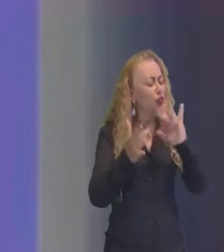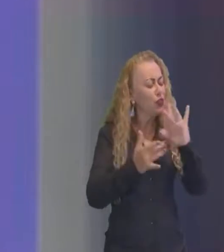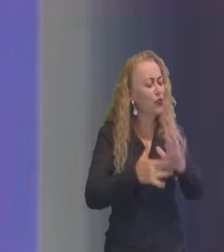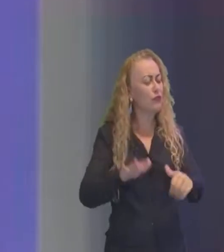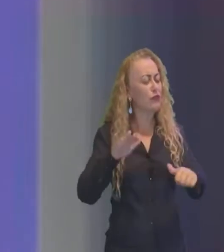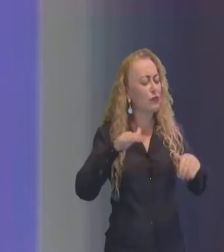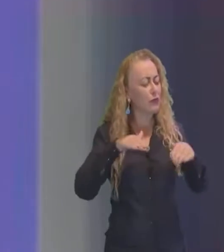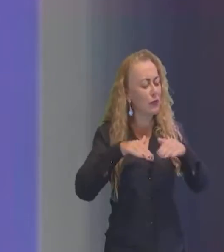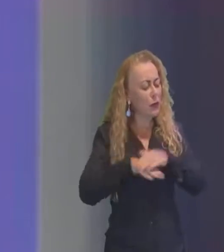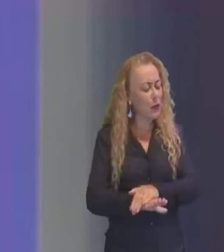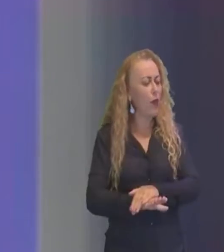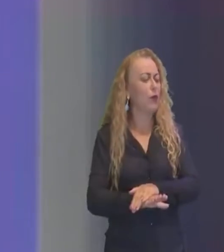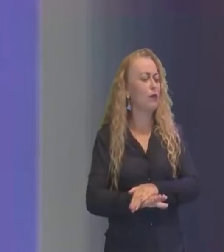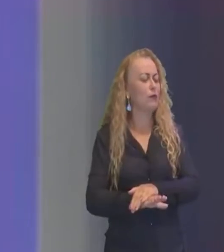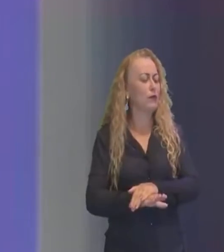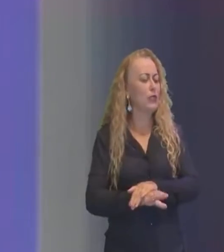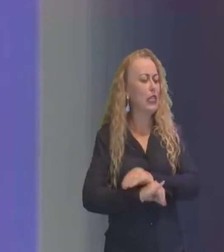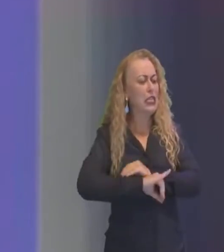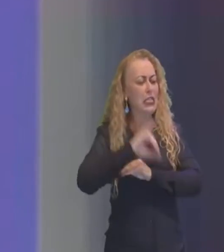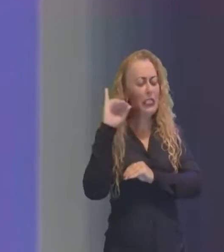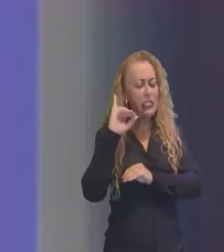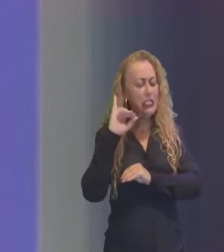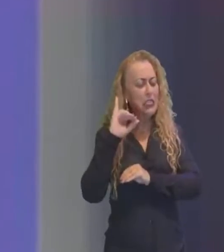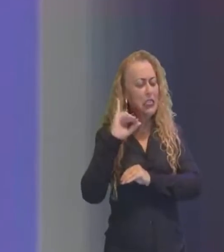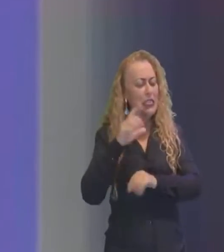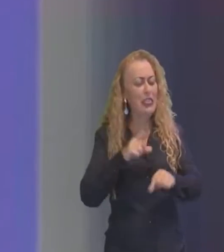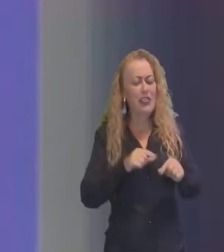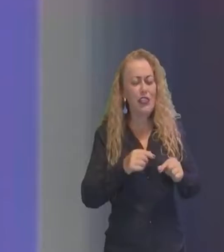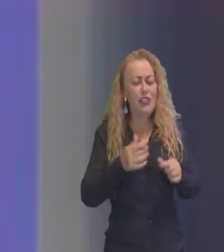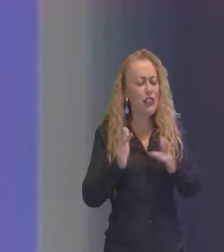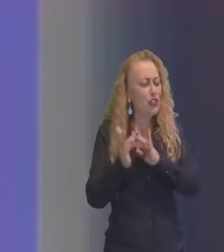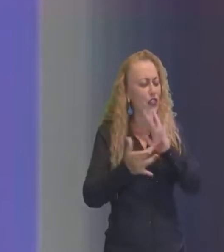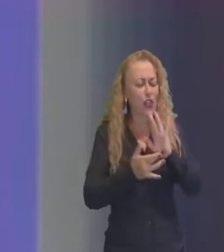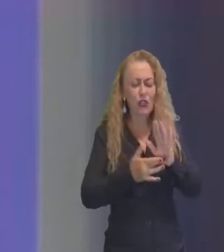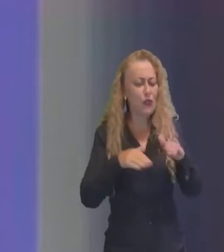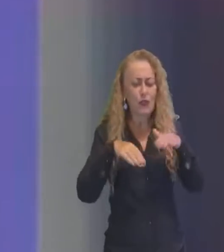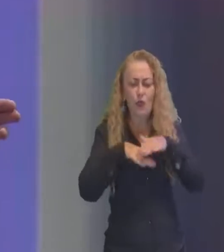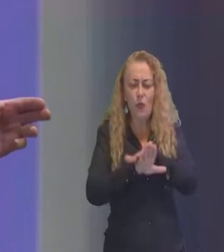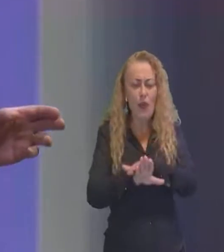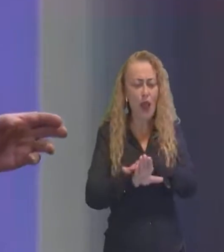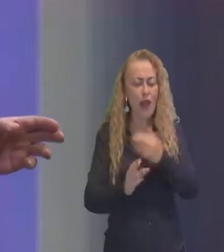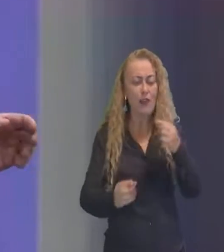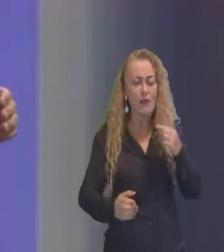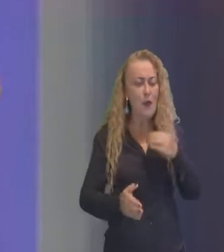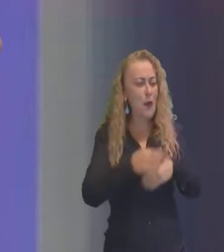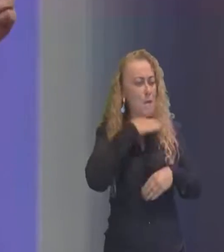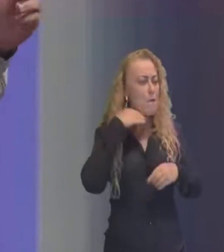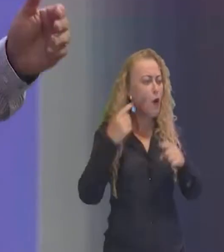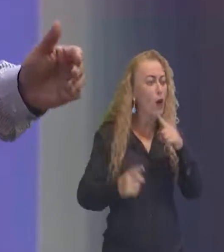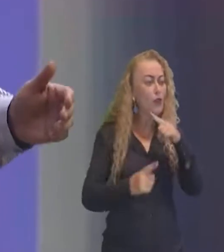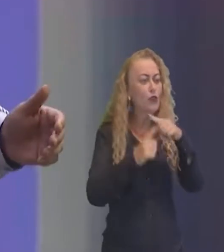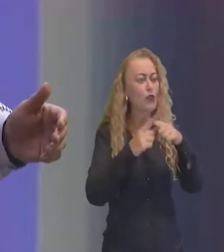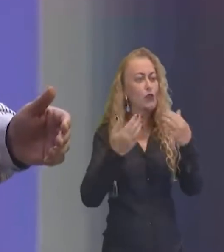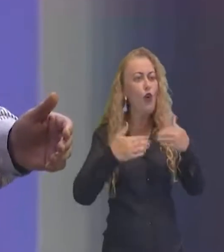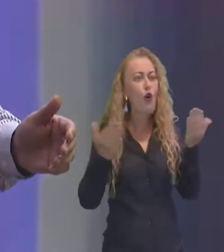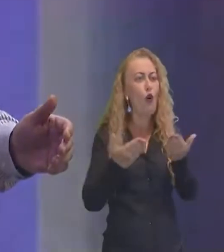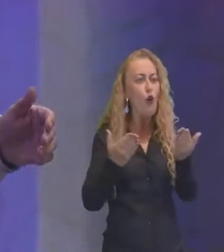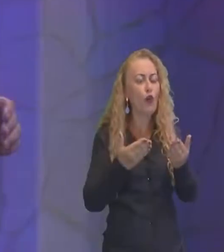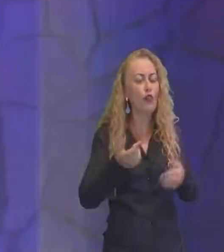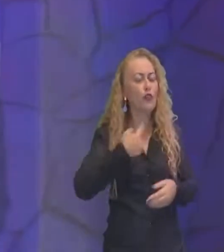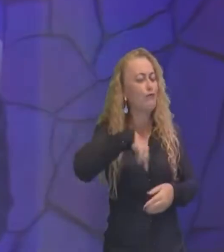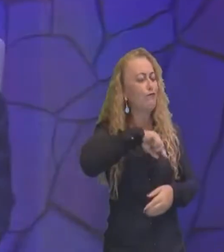por nós, ido à cruz. E quando nós estudamos aquele momento em que Jesus está no